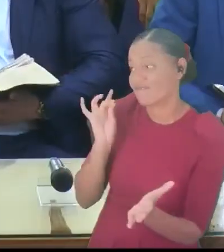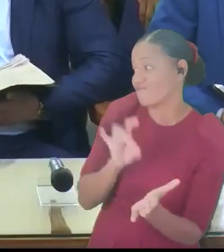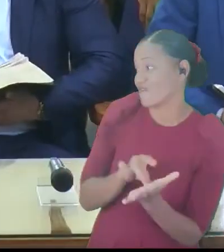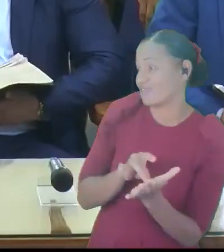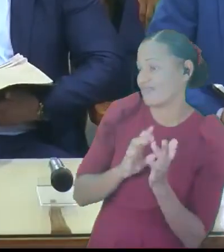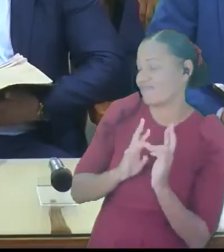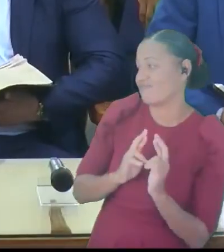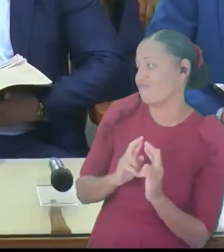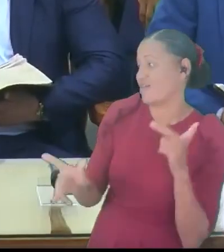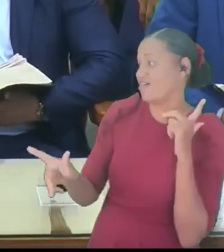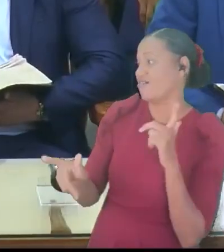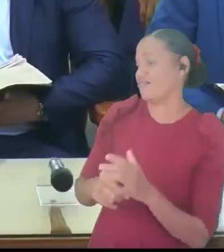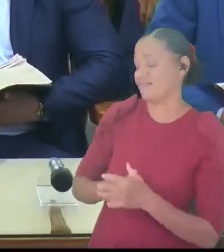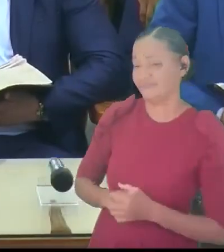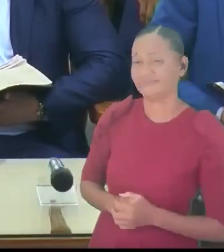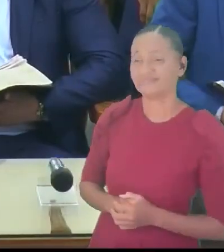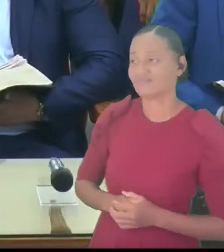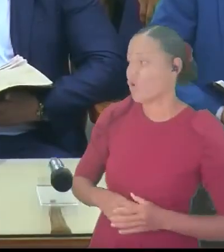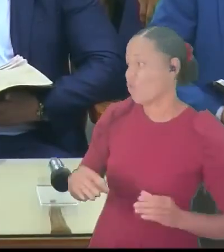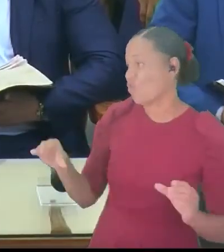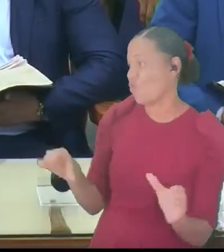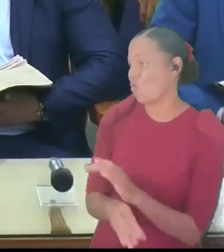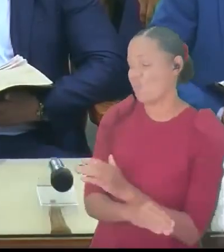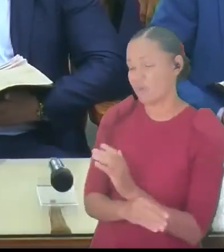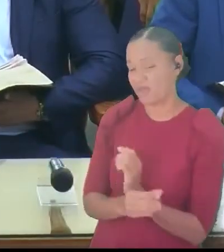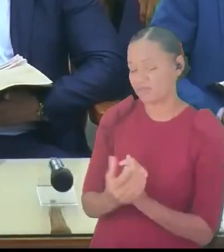corpo, a realidade.